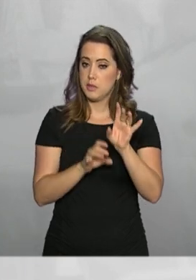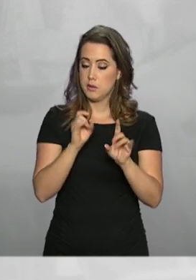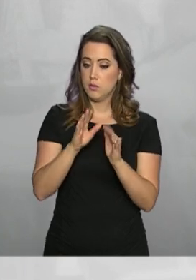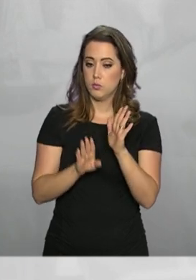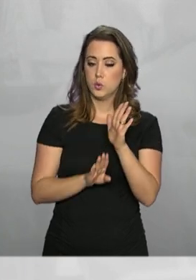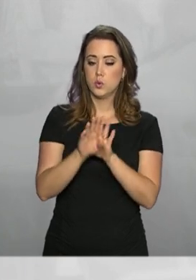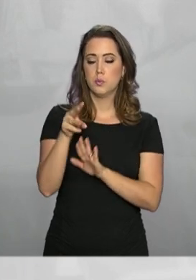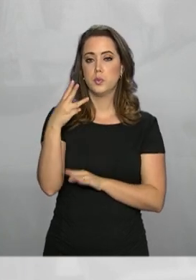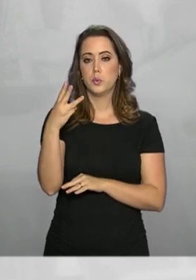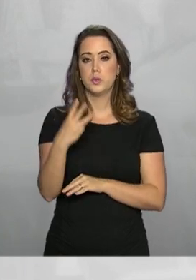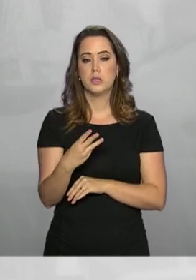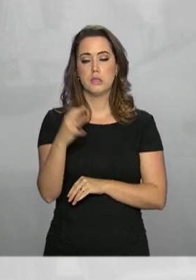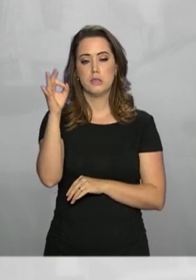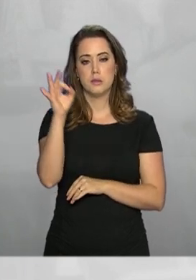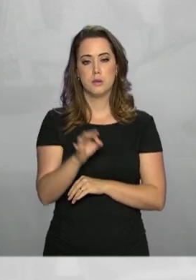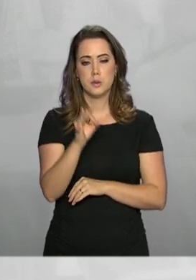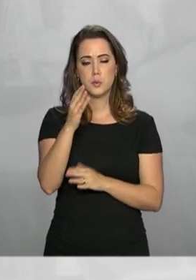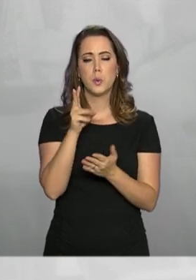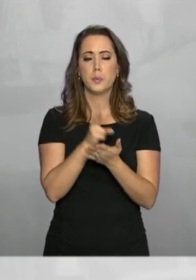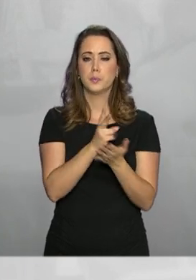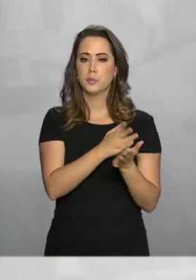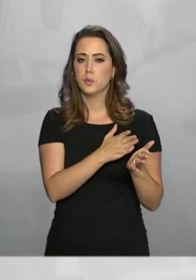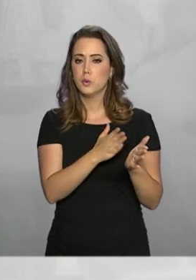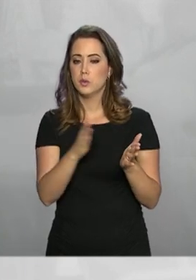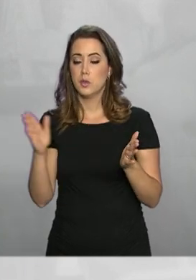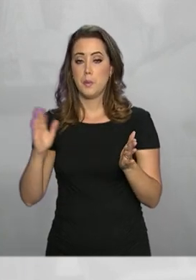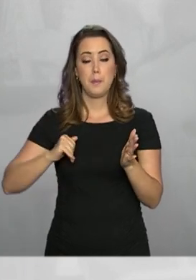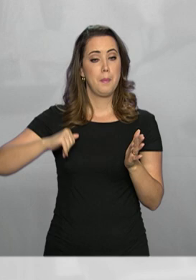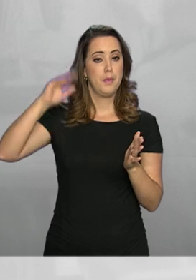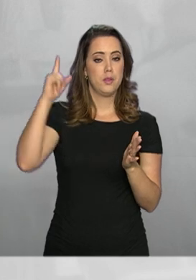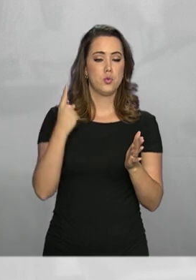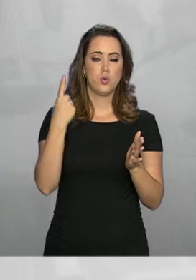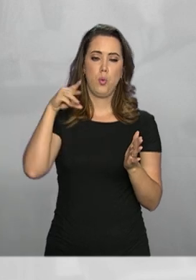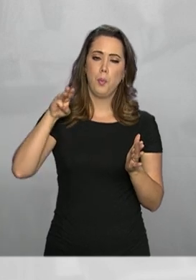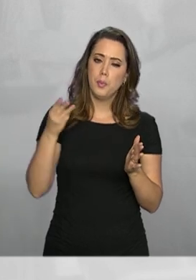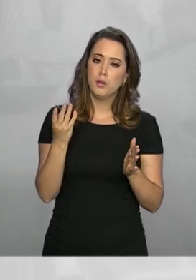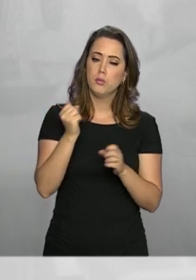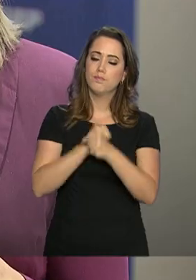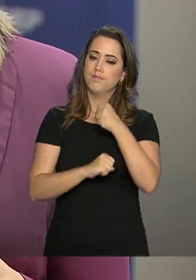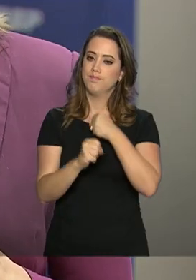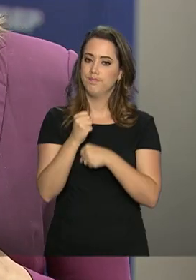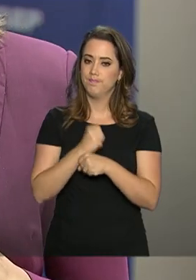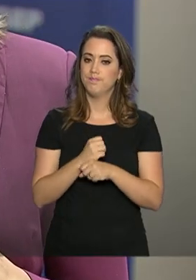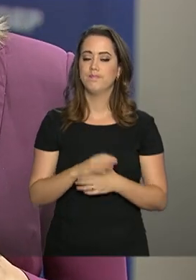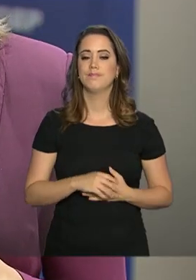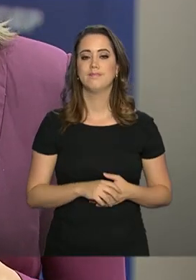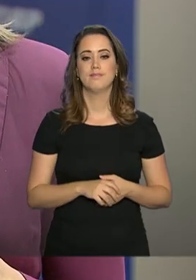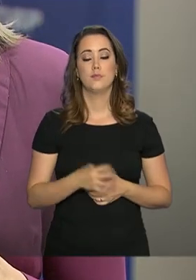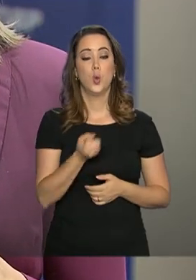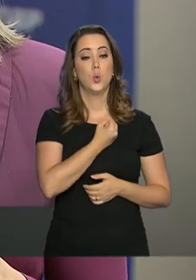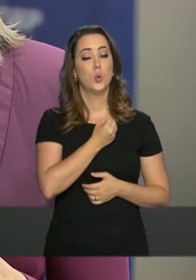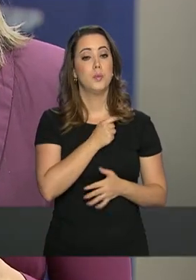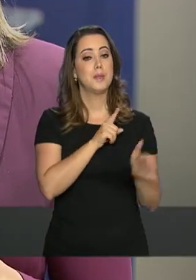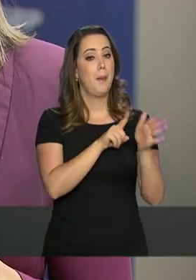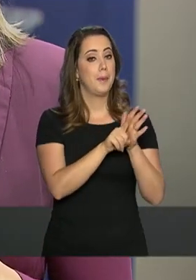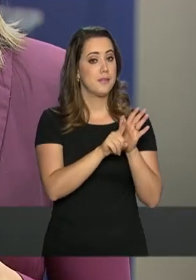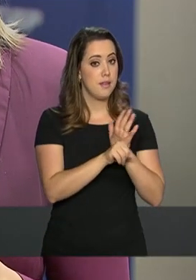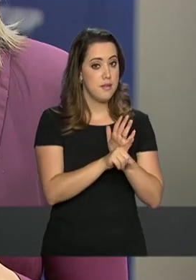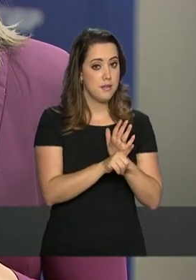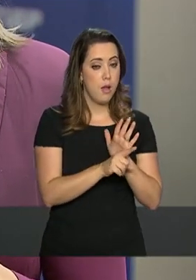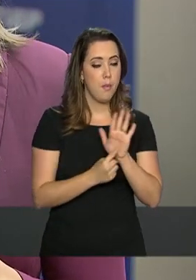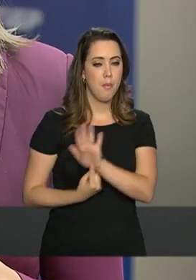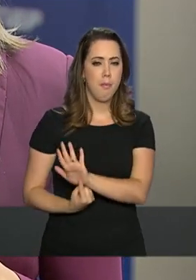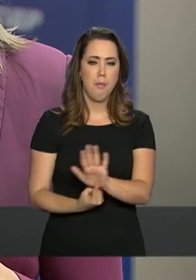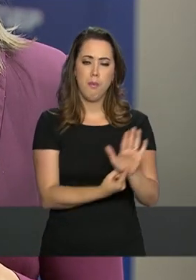mais de 33% nesse mesmo período superando 1 Milhão no ano passado os dados do censo escolar mostram